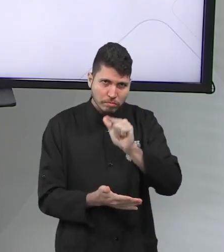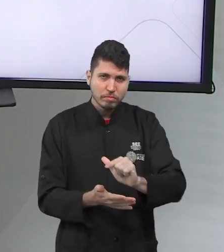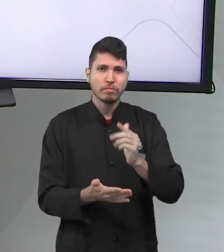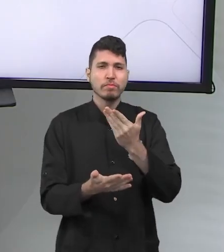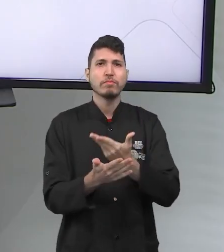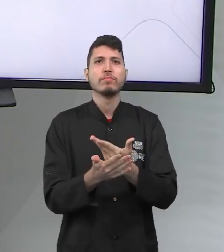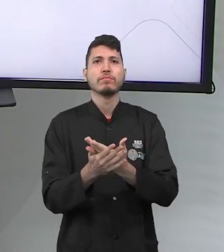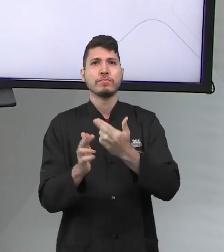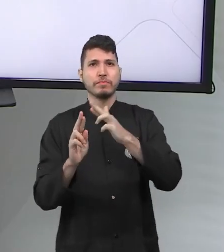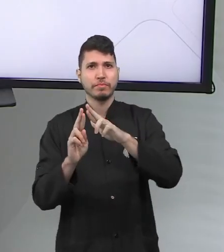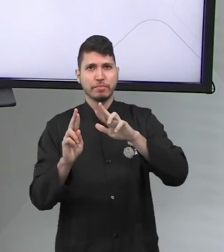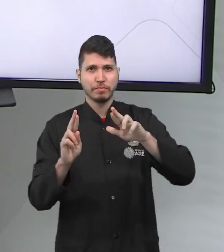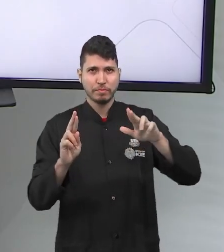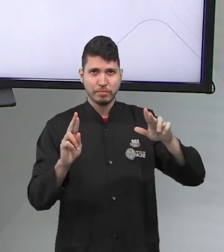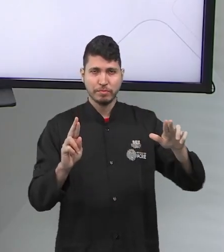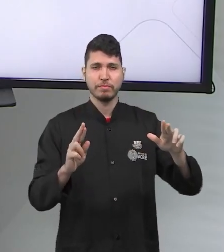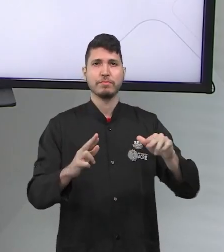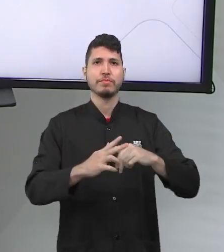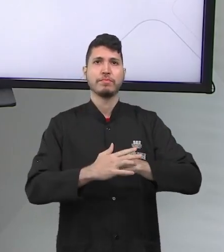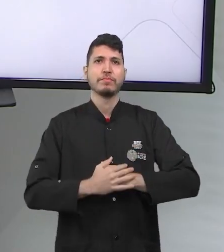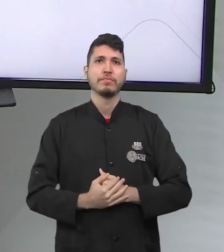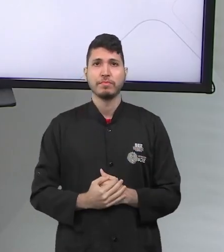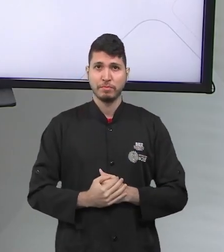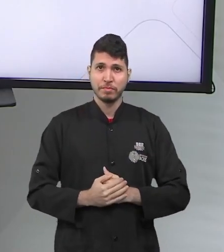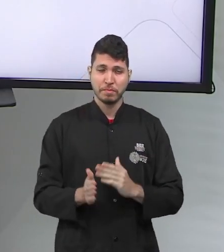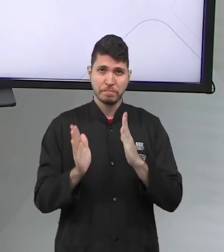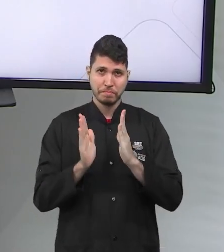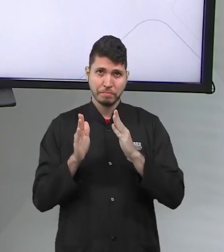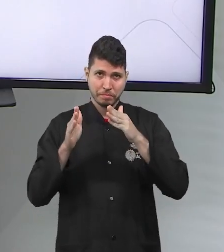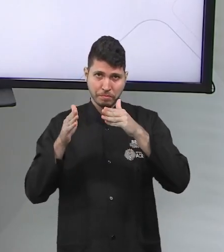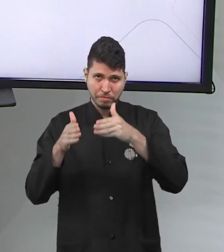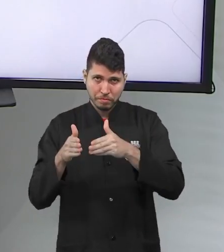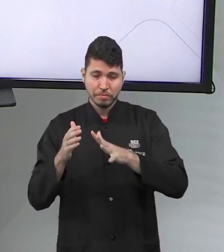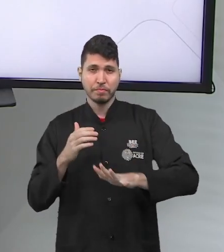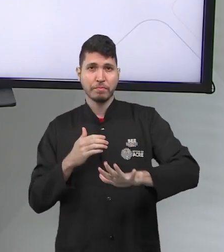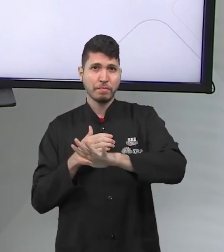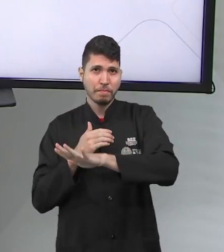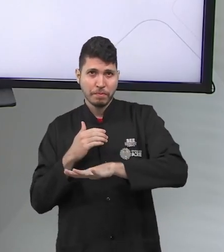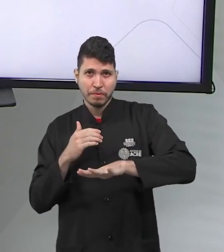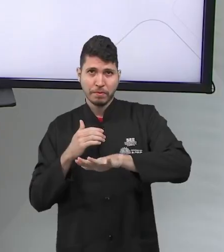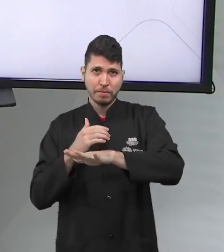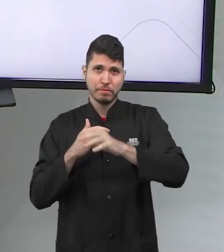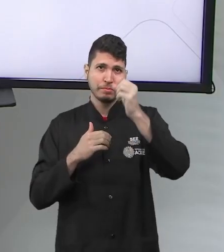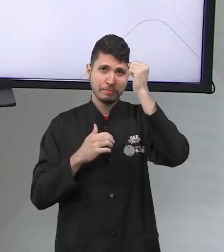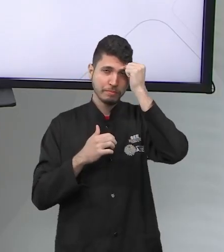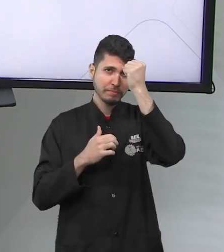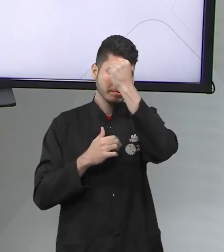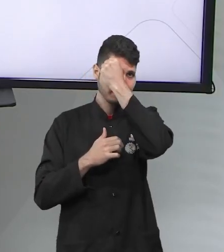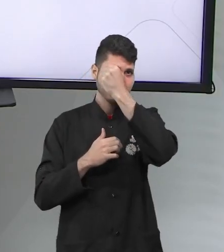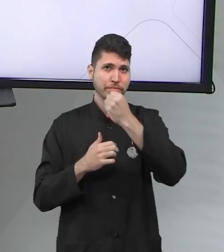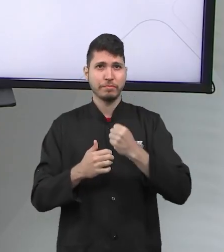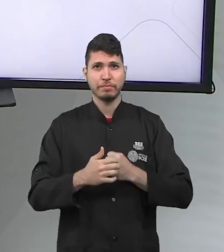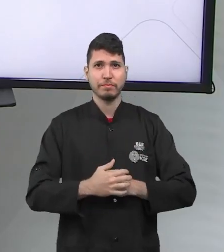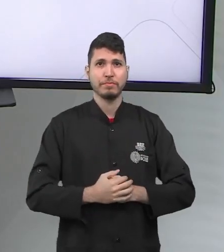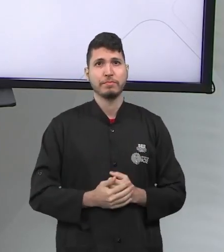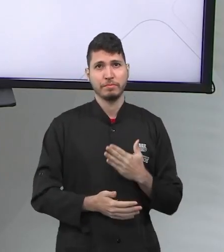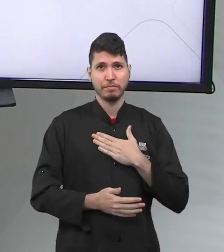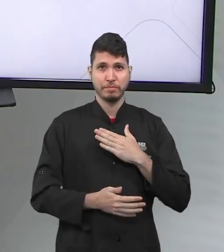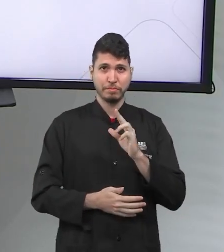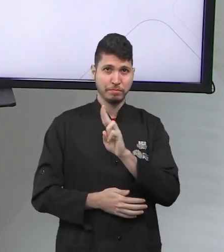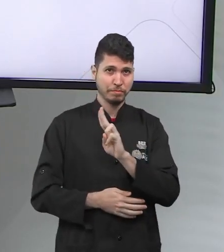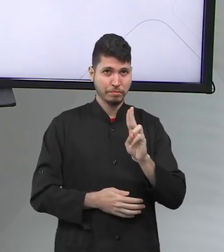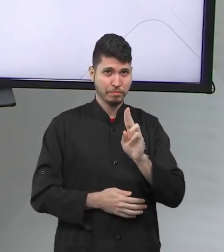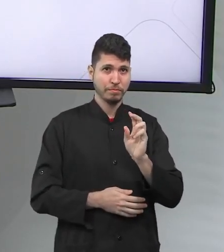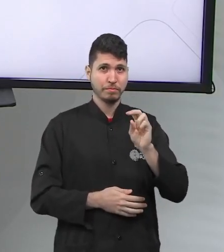videoaula de rotas de aprofundamento, especificamente do componente curricular Sociologia. Meu nome é